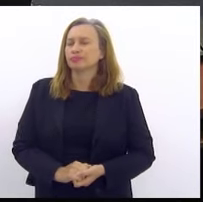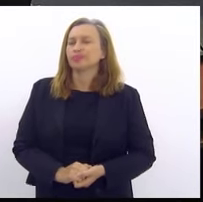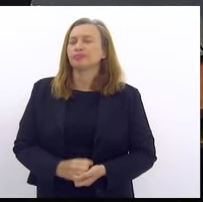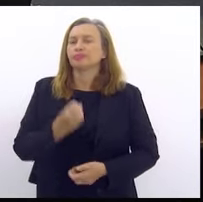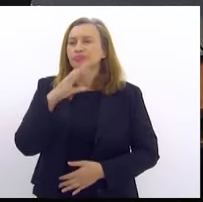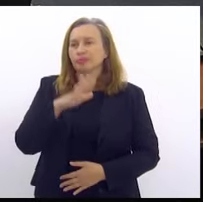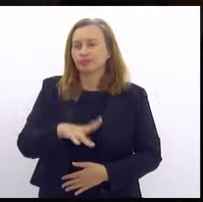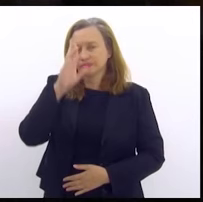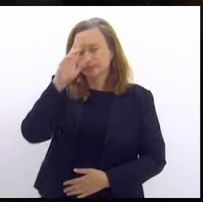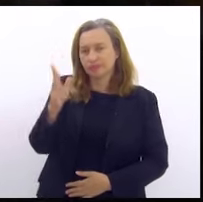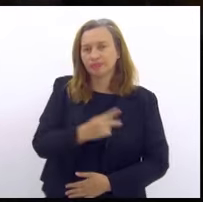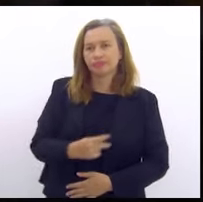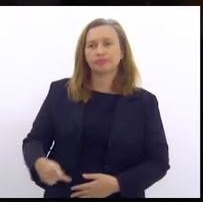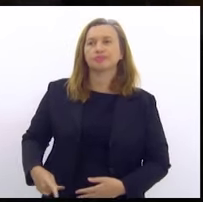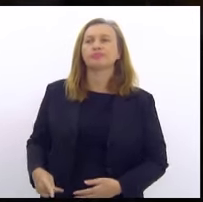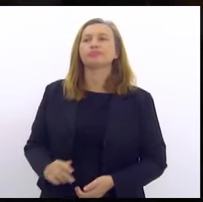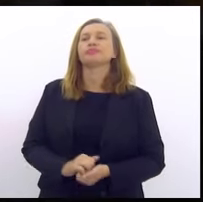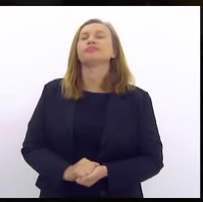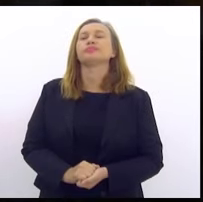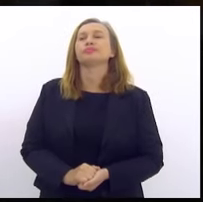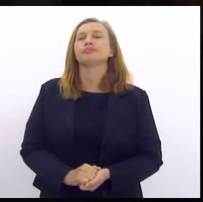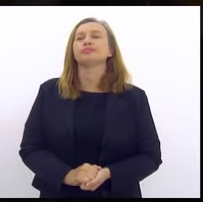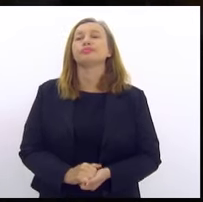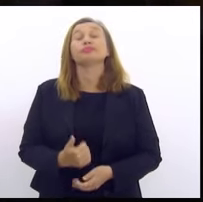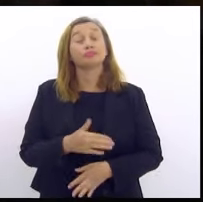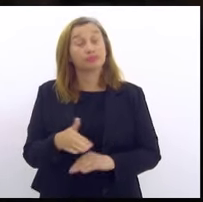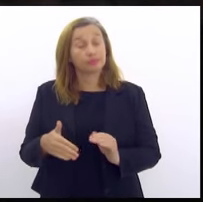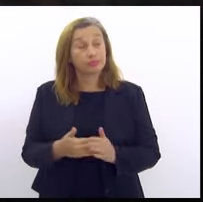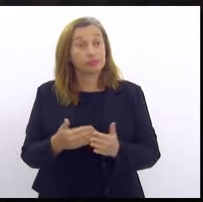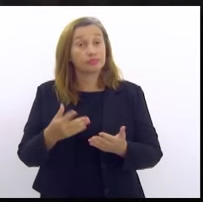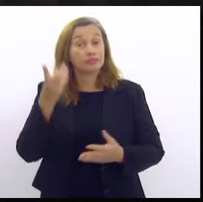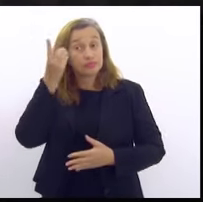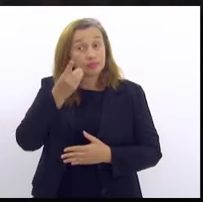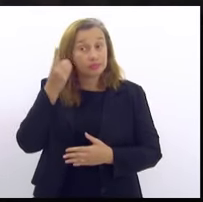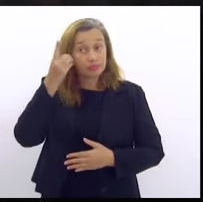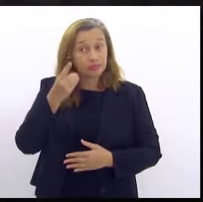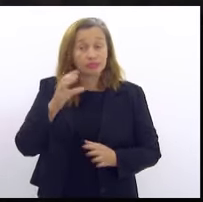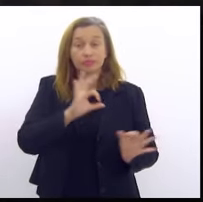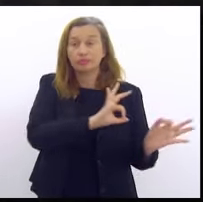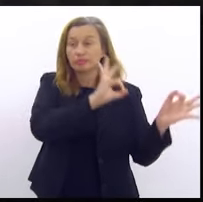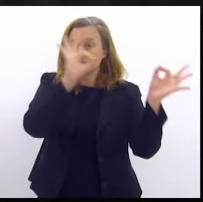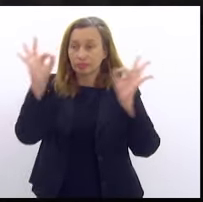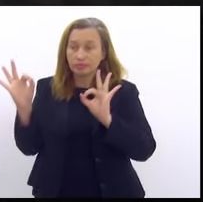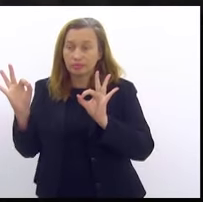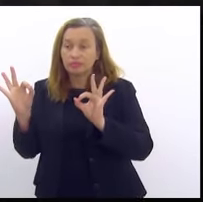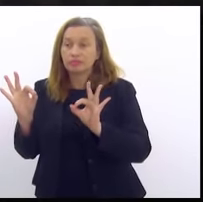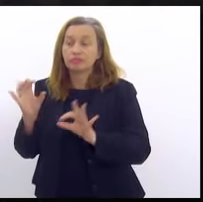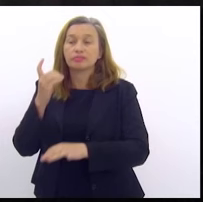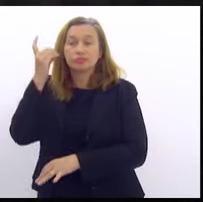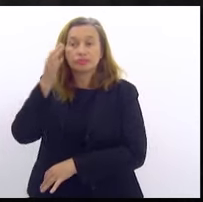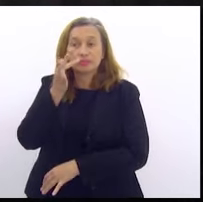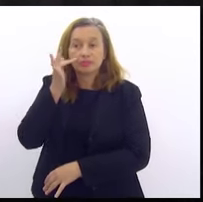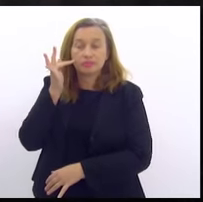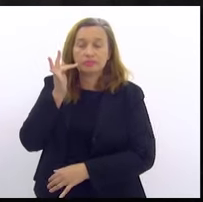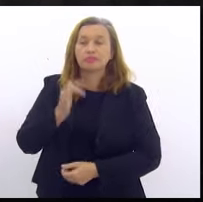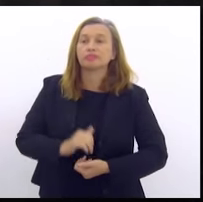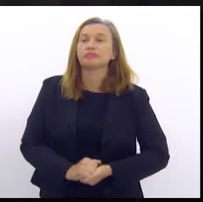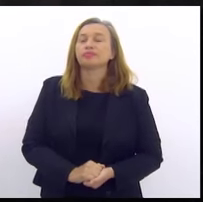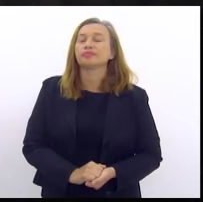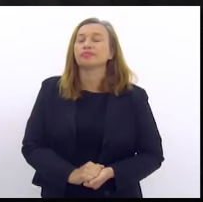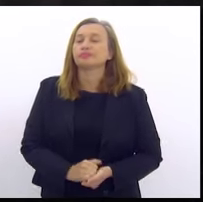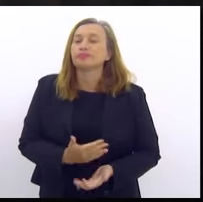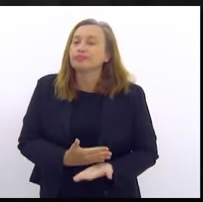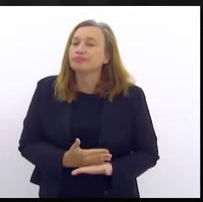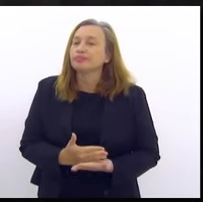Boa tarde, senhor presidente. Boa tarde, nobre deputado, quem nos assiste, deputado Serafini. Eu